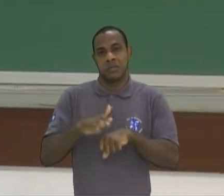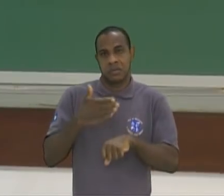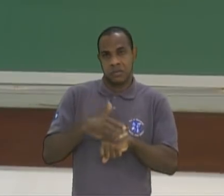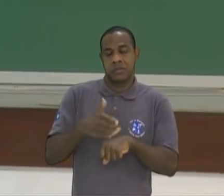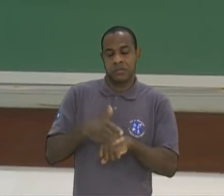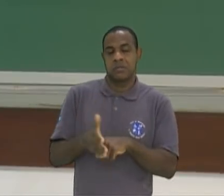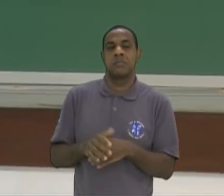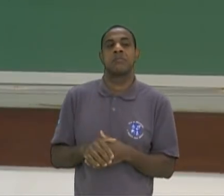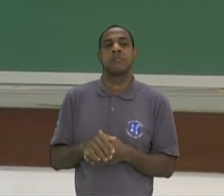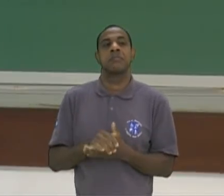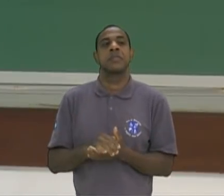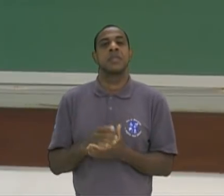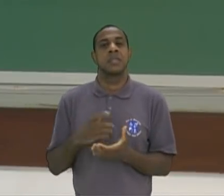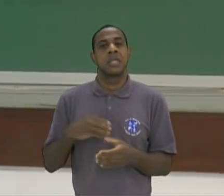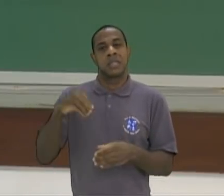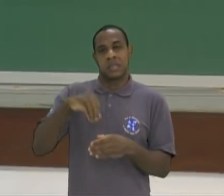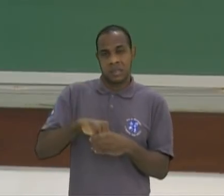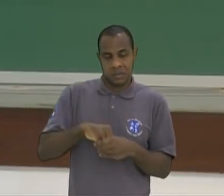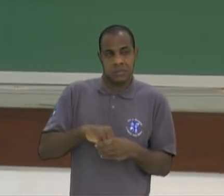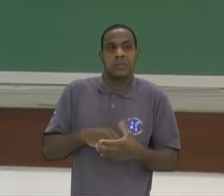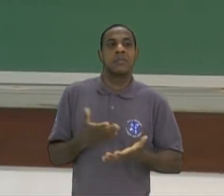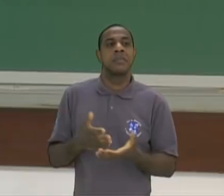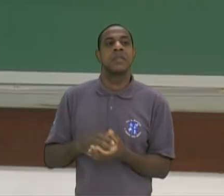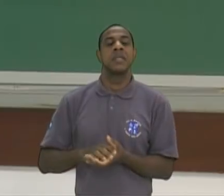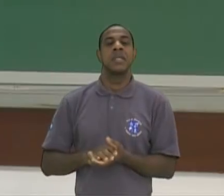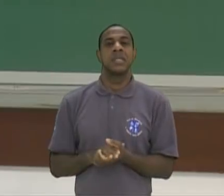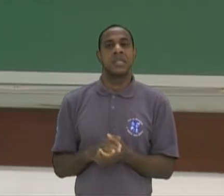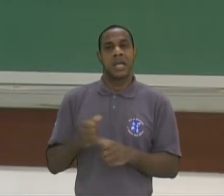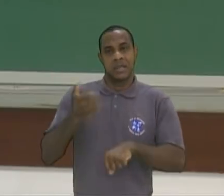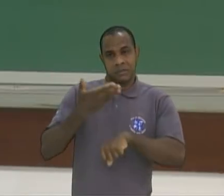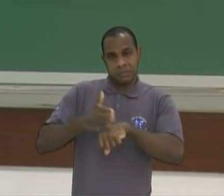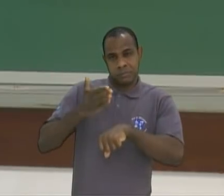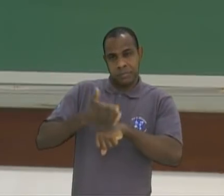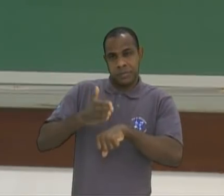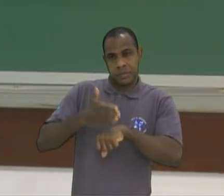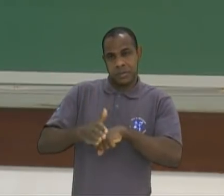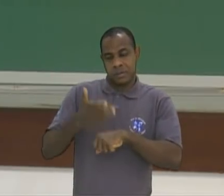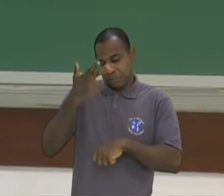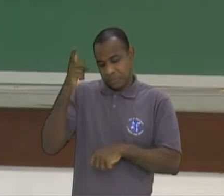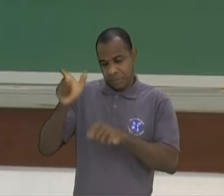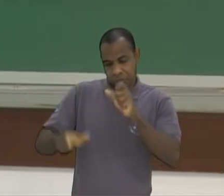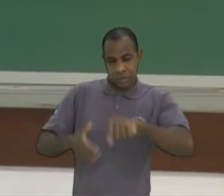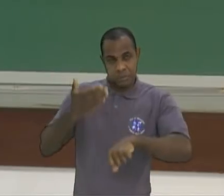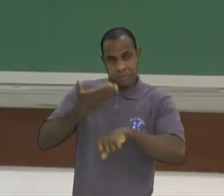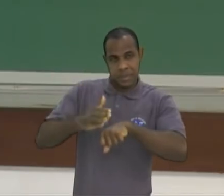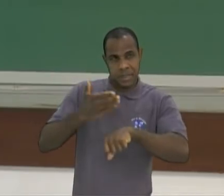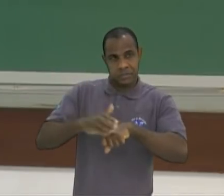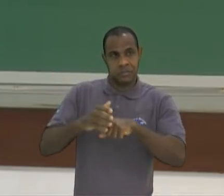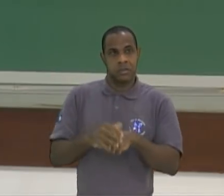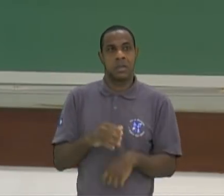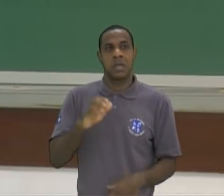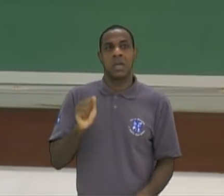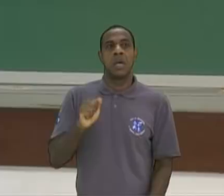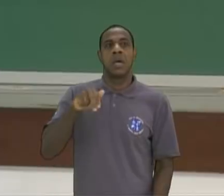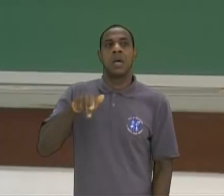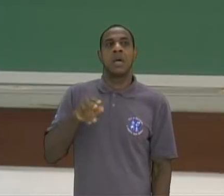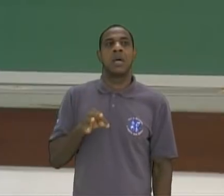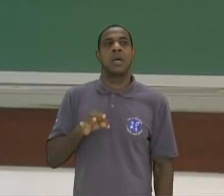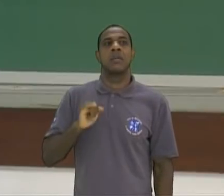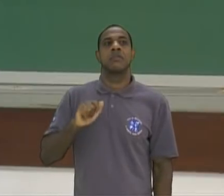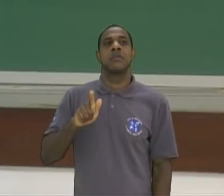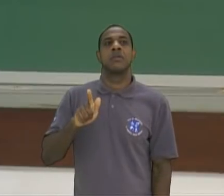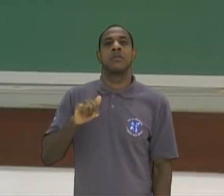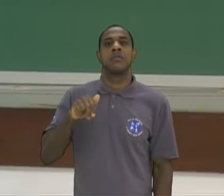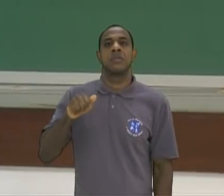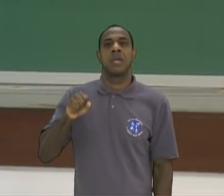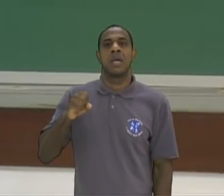proporcionados ao praticante da antiginástica. Também ela é através de, como vocês sabem, que acontece através de alongamentos e